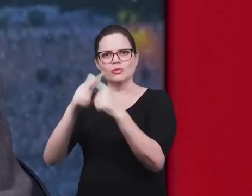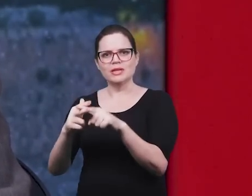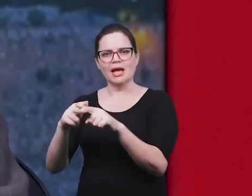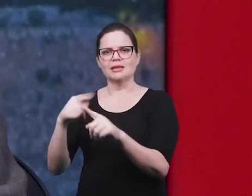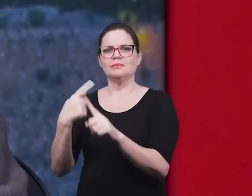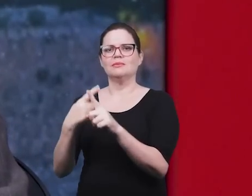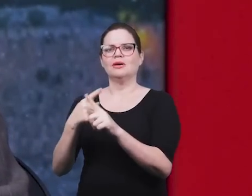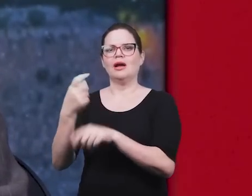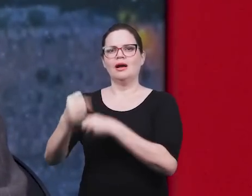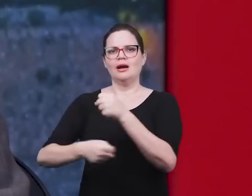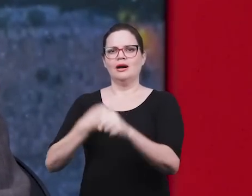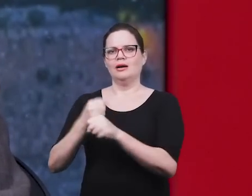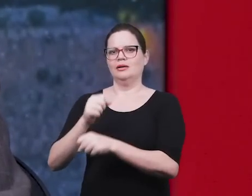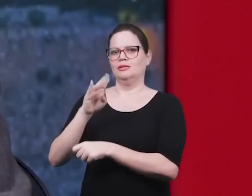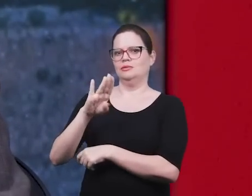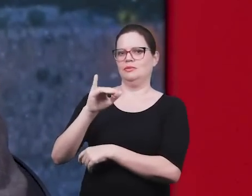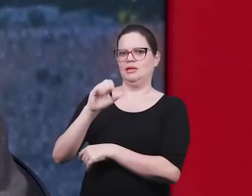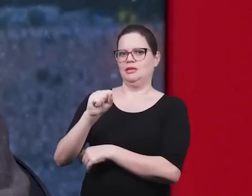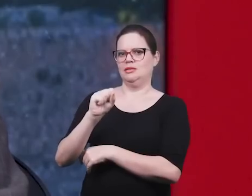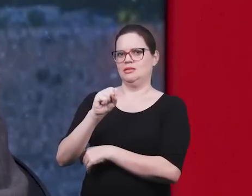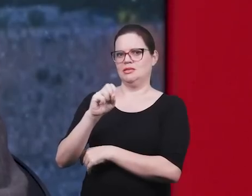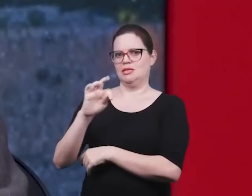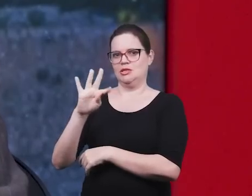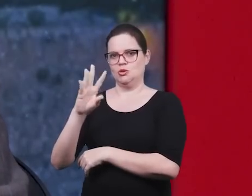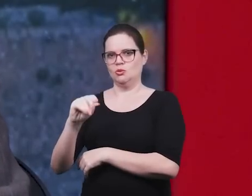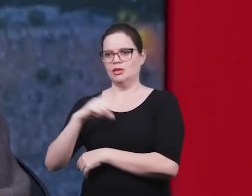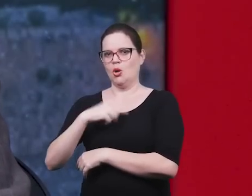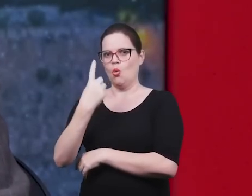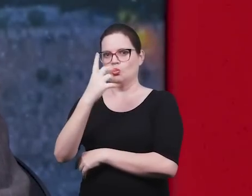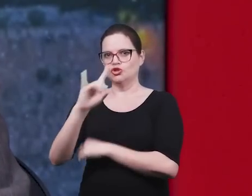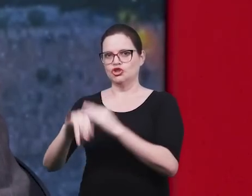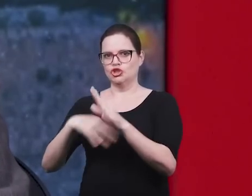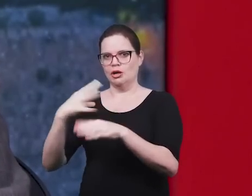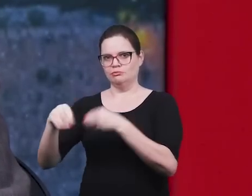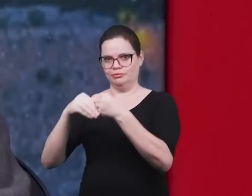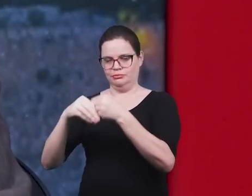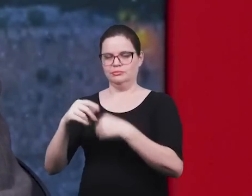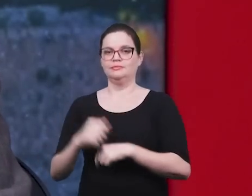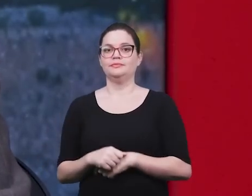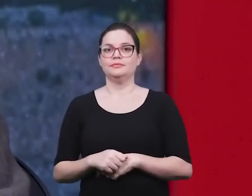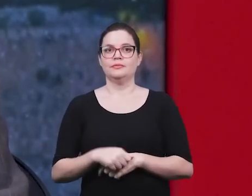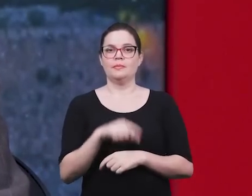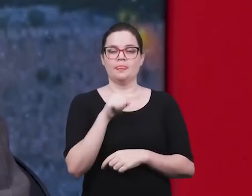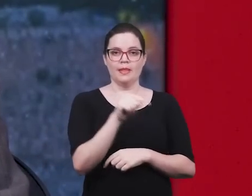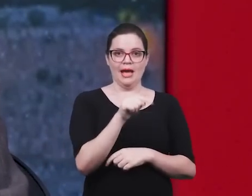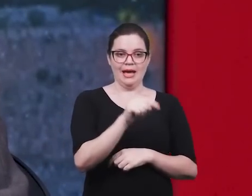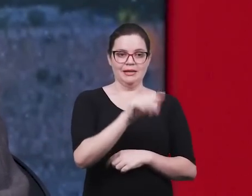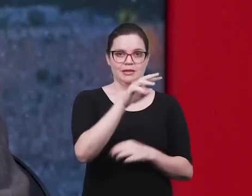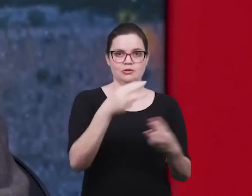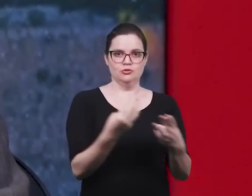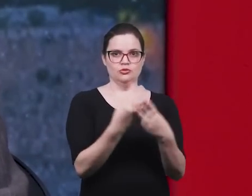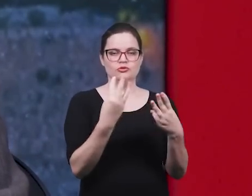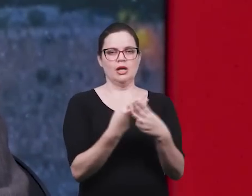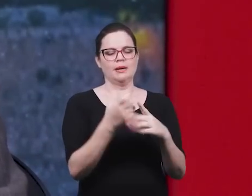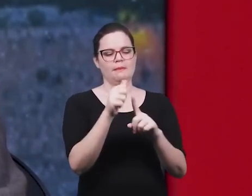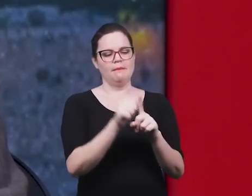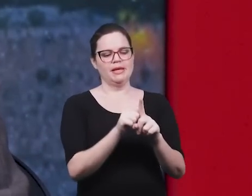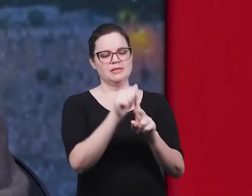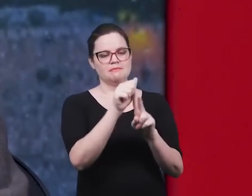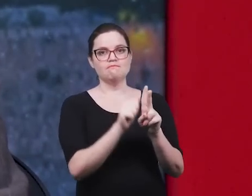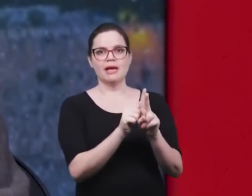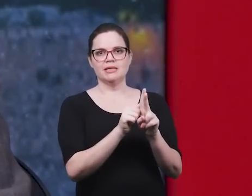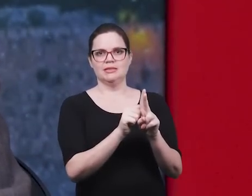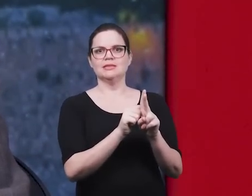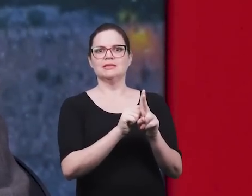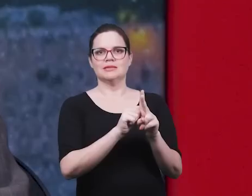calendário judaico, quando é feita a correção, é acrescentado um segundo mês, como se fosse um mês